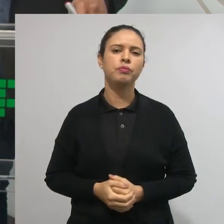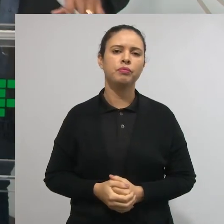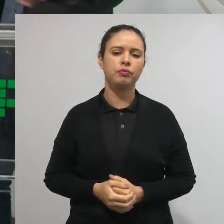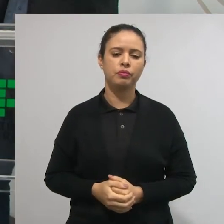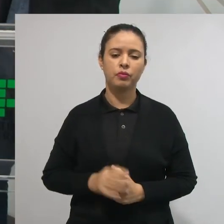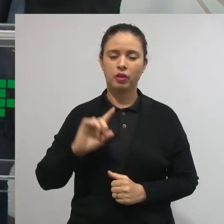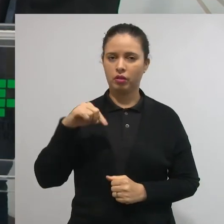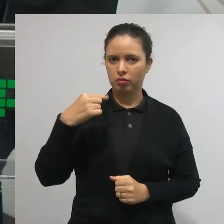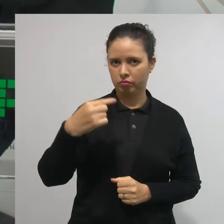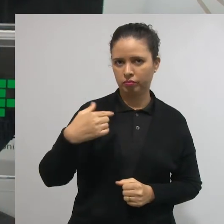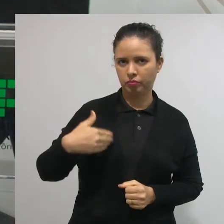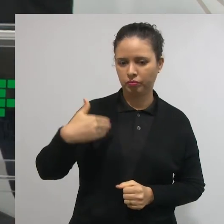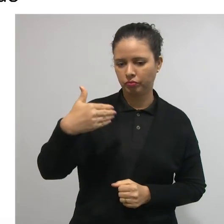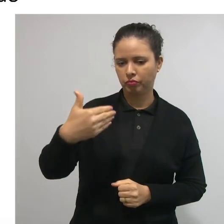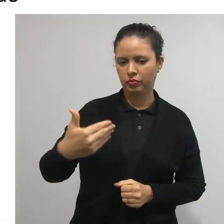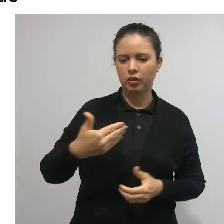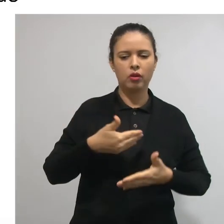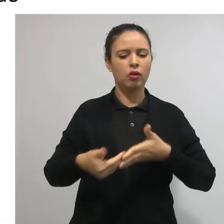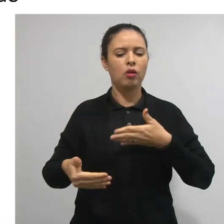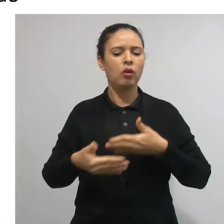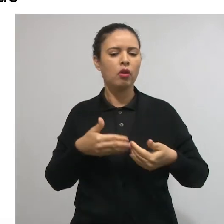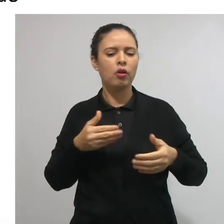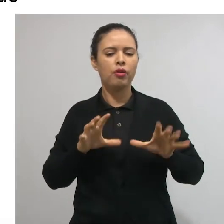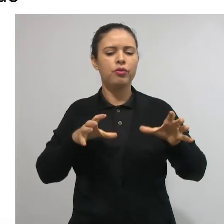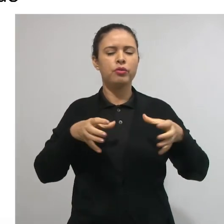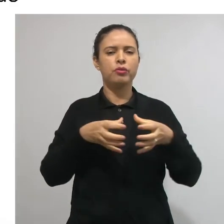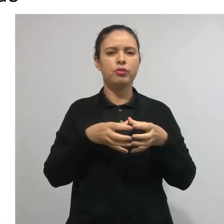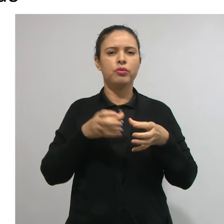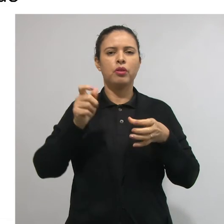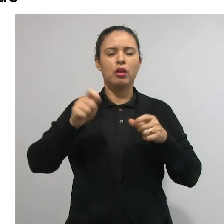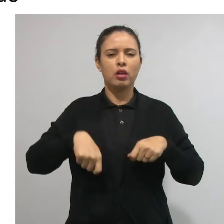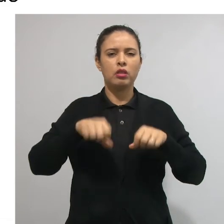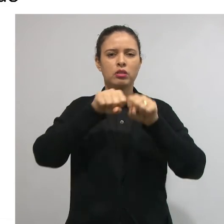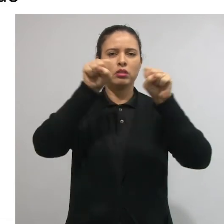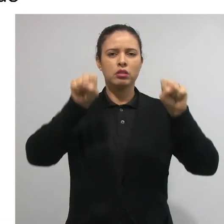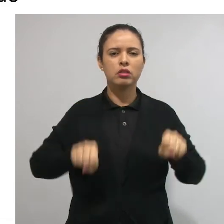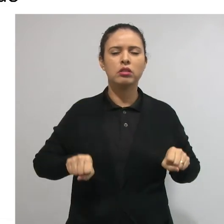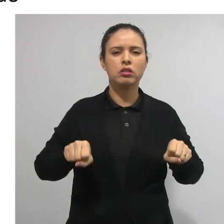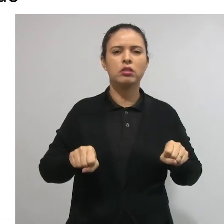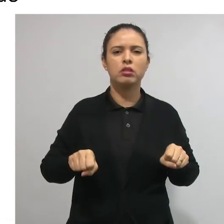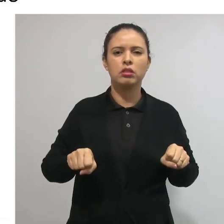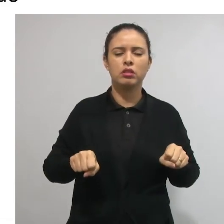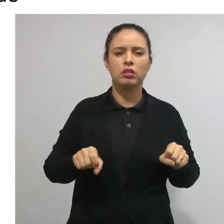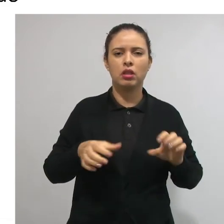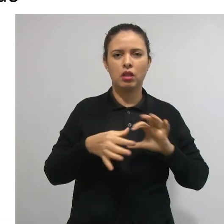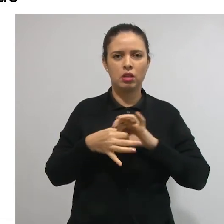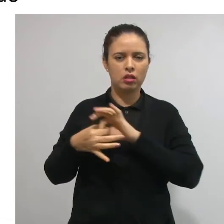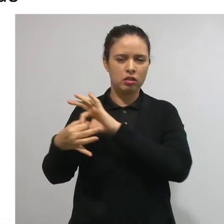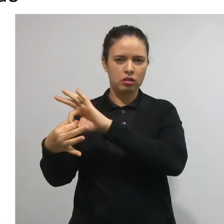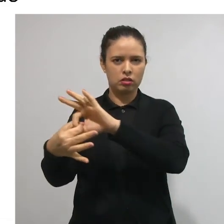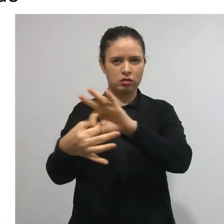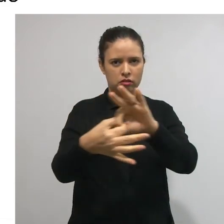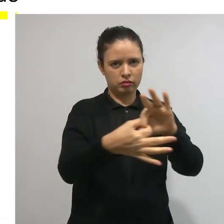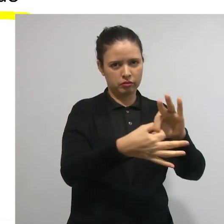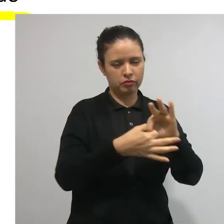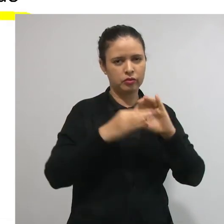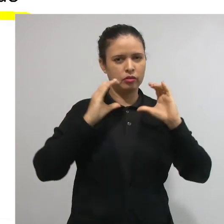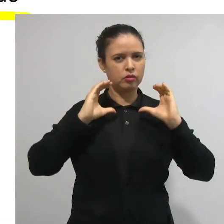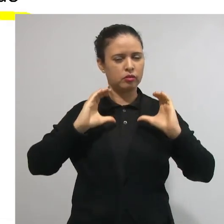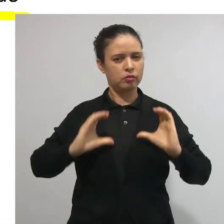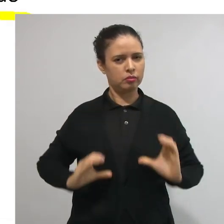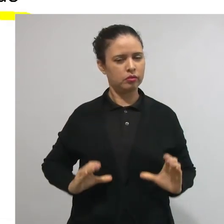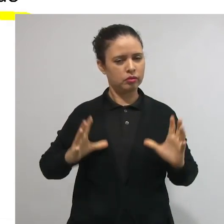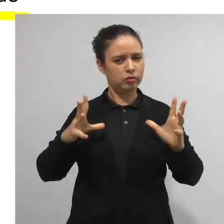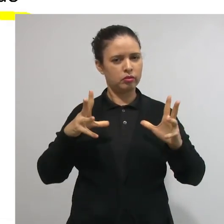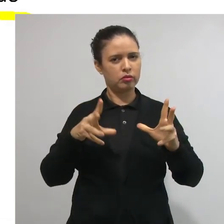que você comece a entender. Ó. Qualquer conjunto pode ser considerado um sistema, desde que as relações entre as partes e o comportamento